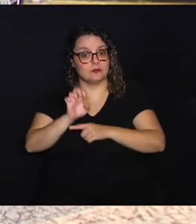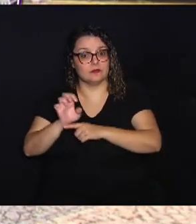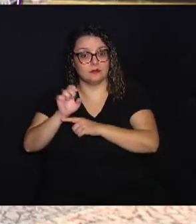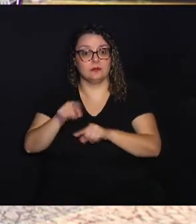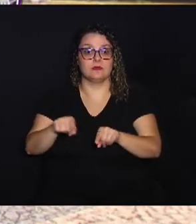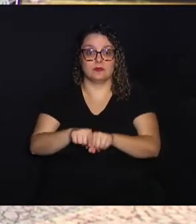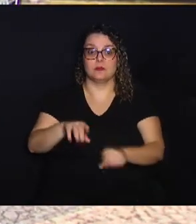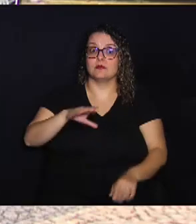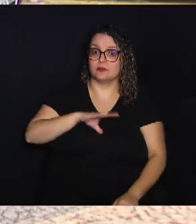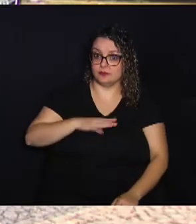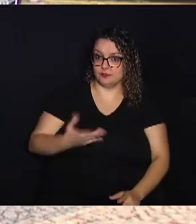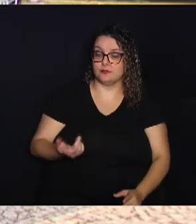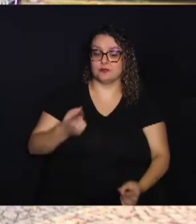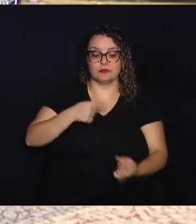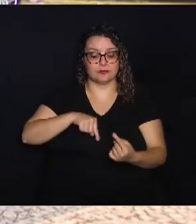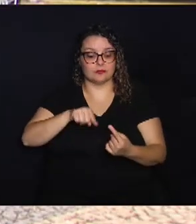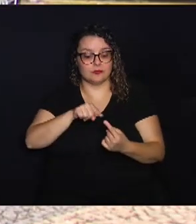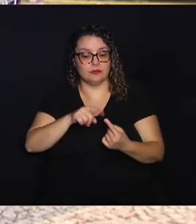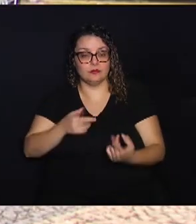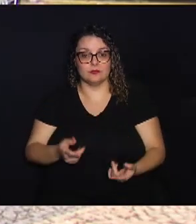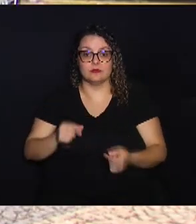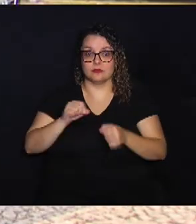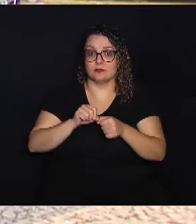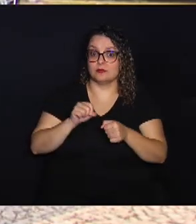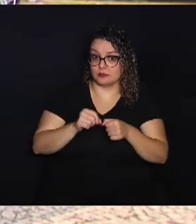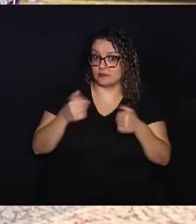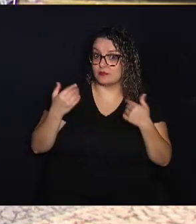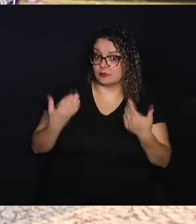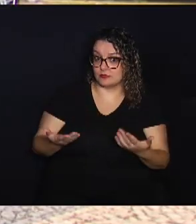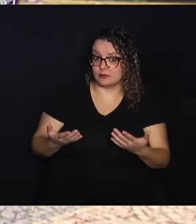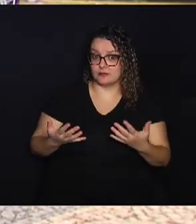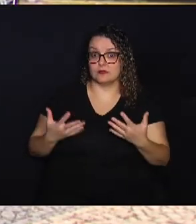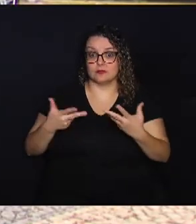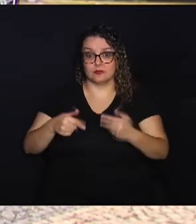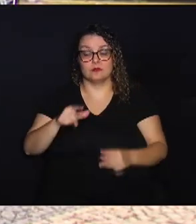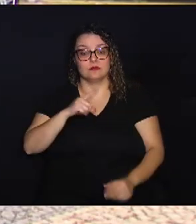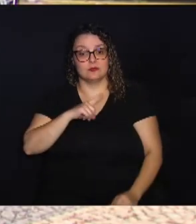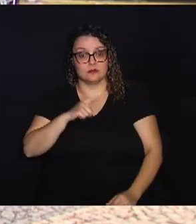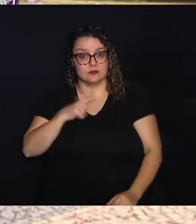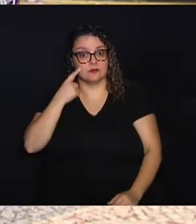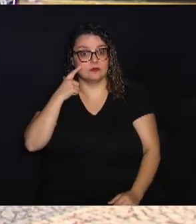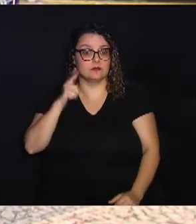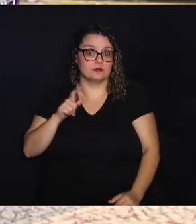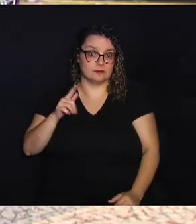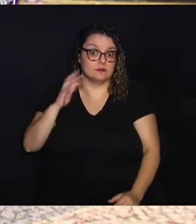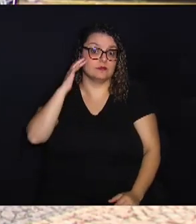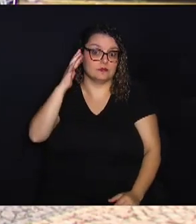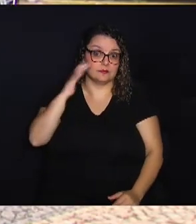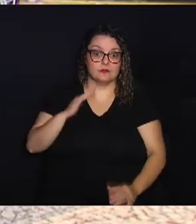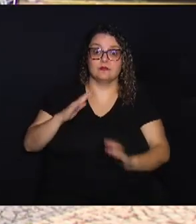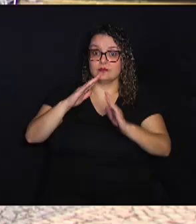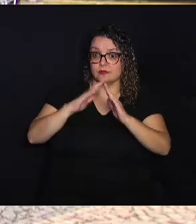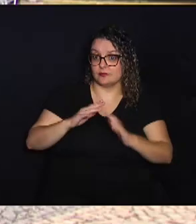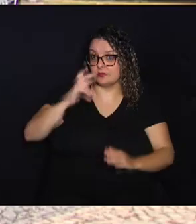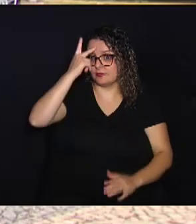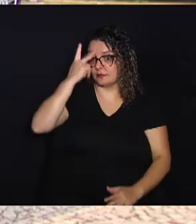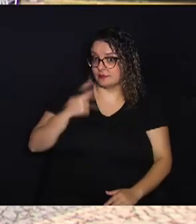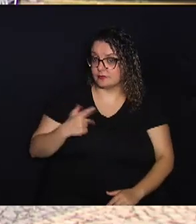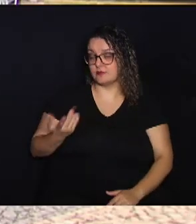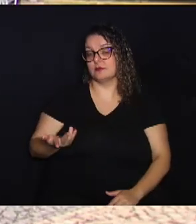municipal, com o objetivo de realizar, aí todo mundo tem evidentemente o sonho da casa